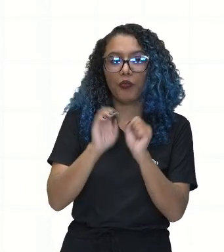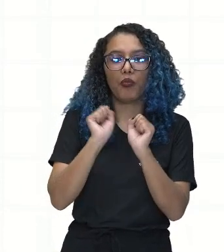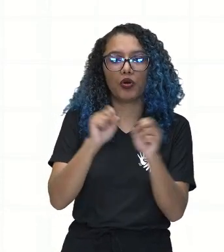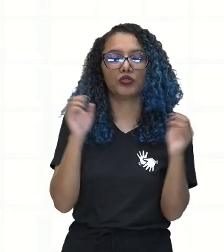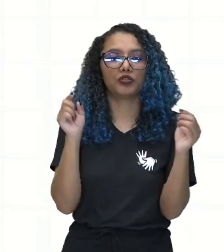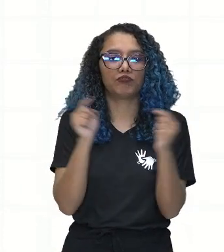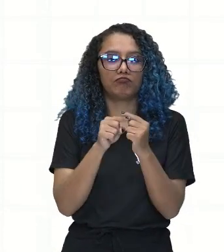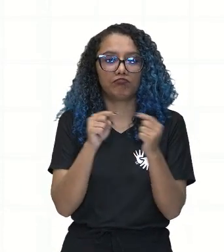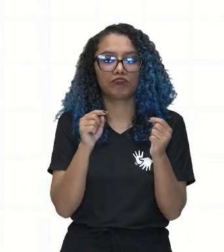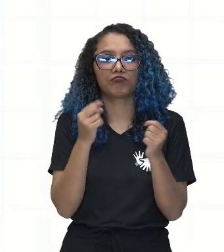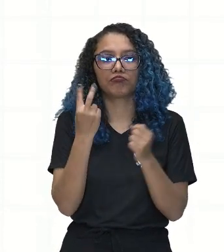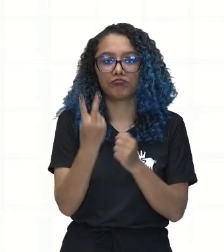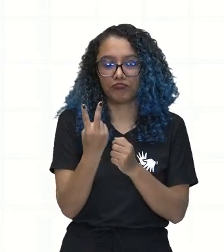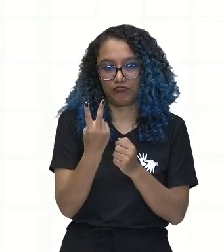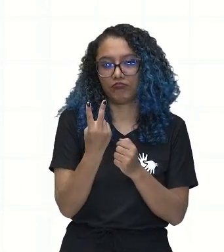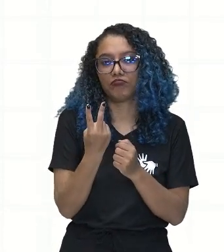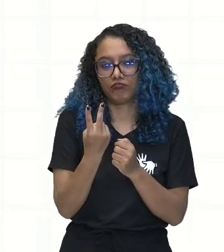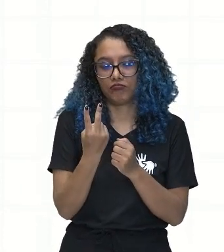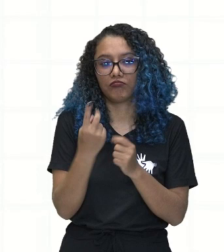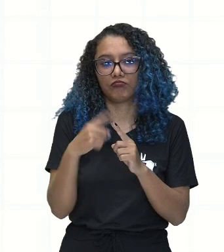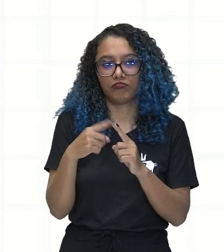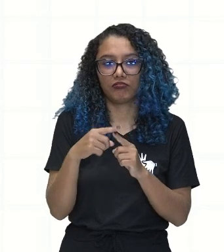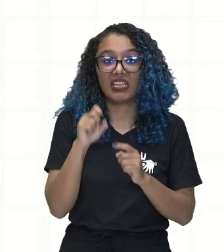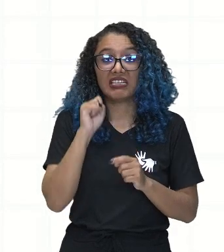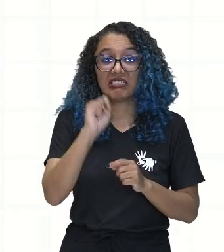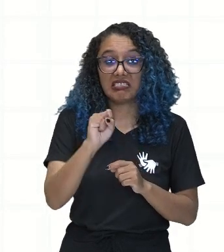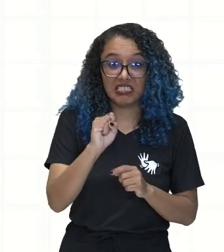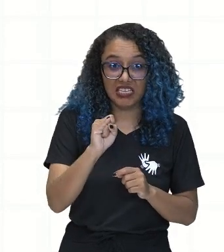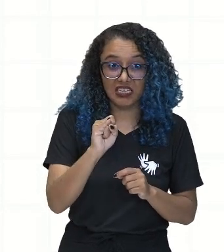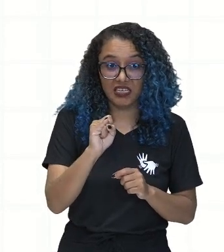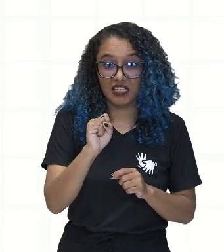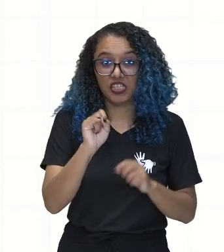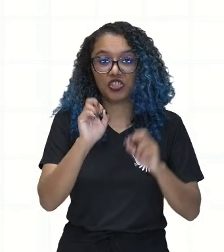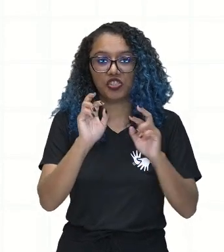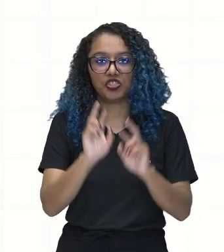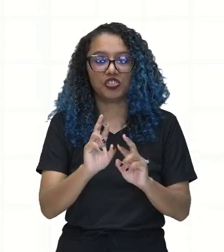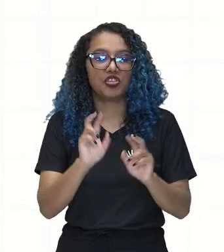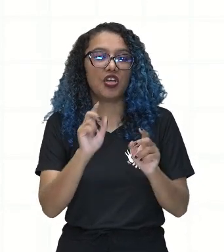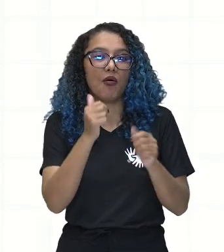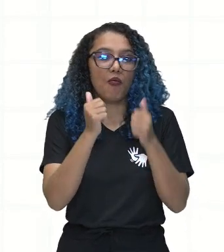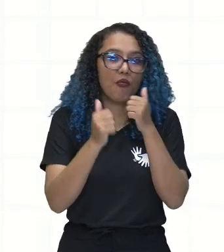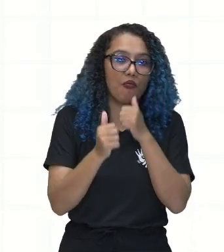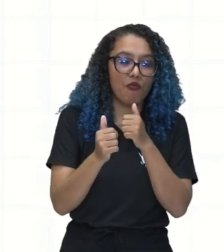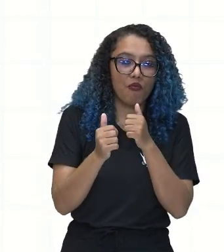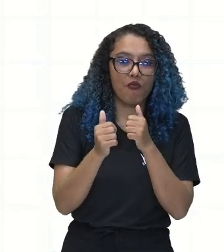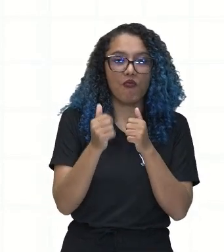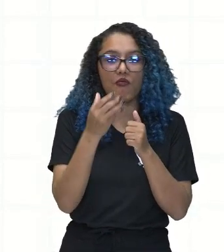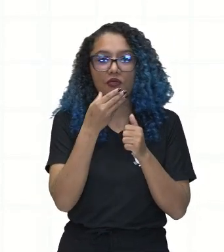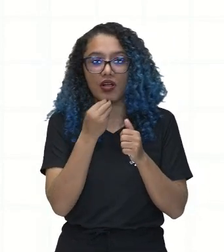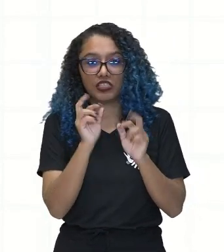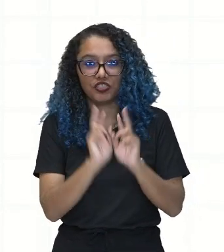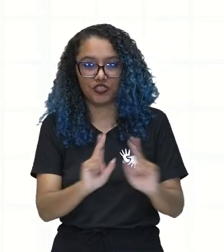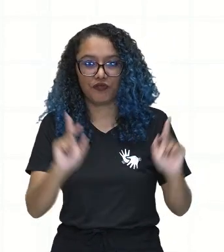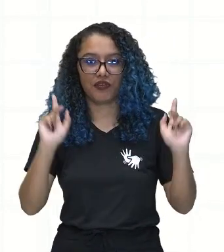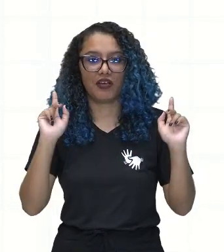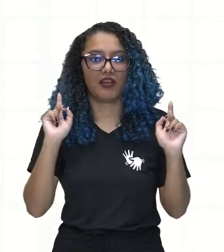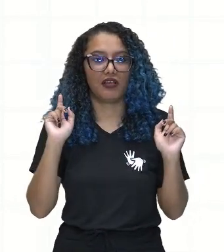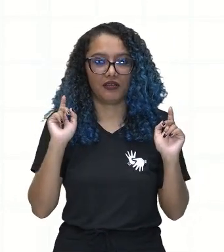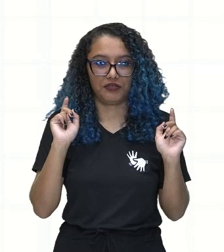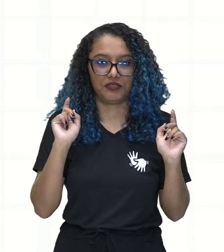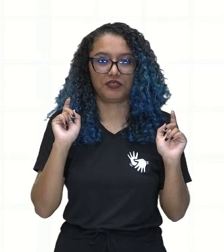Se o substantivo forem de gêneros diferentes, olha aí, o adjetivo ficará no